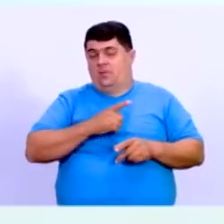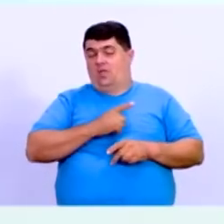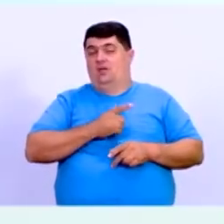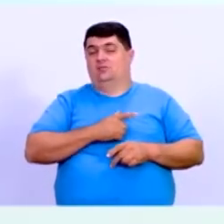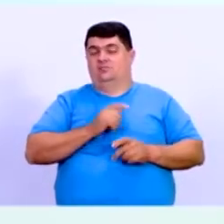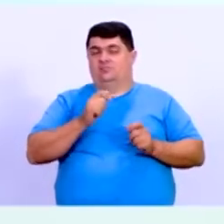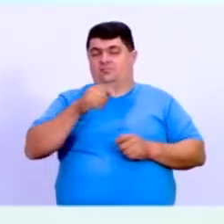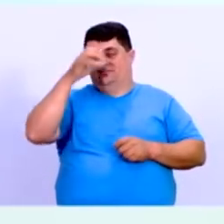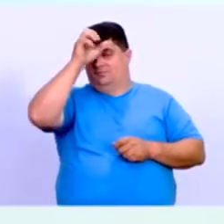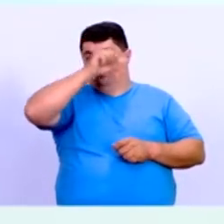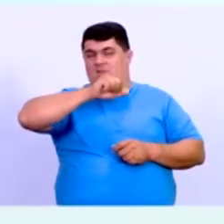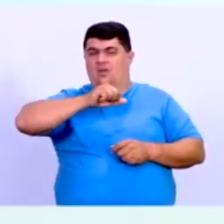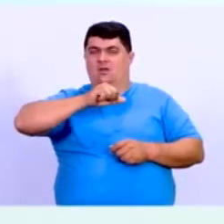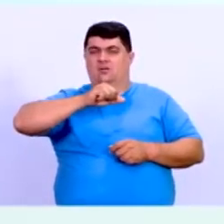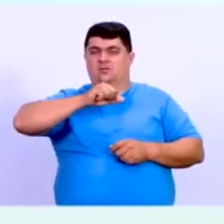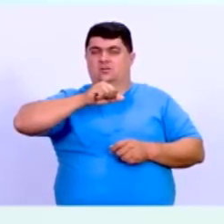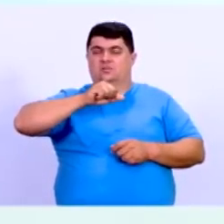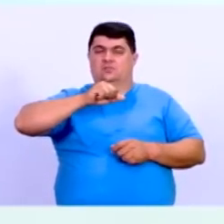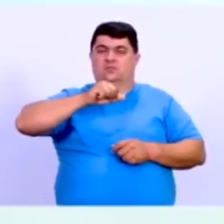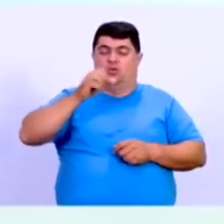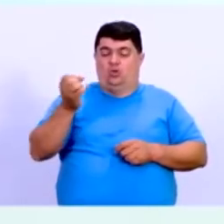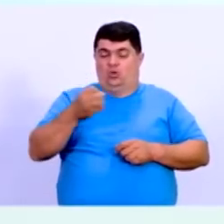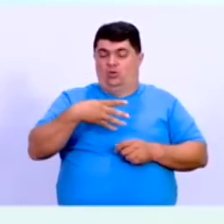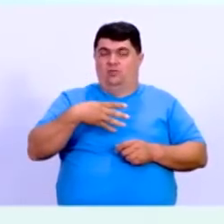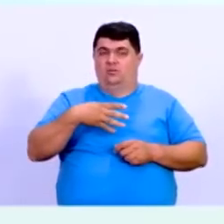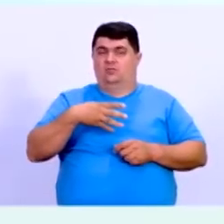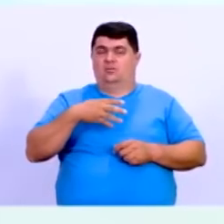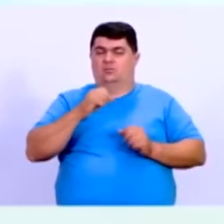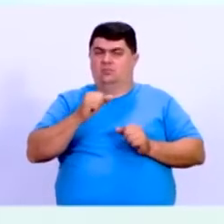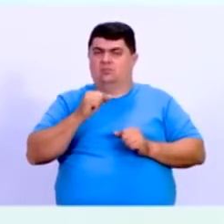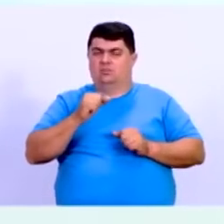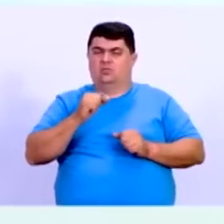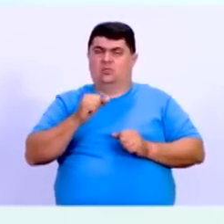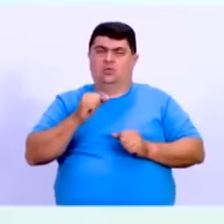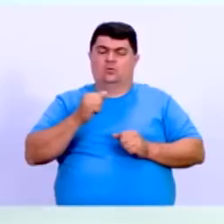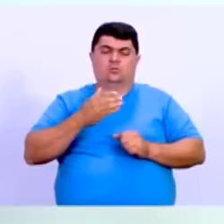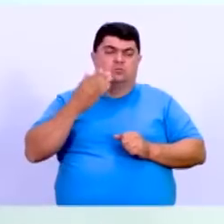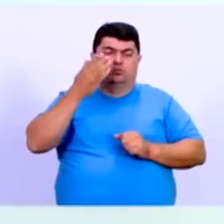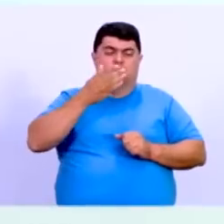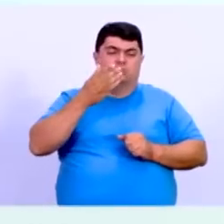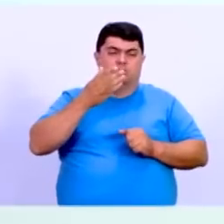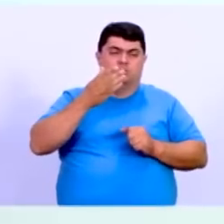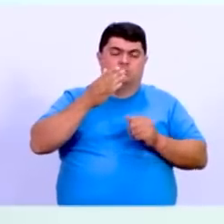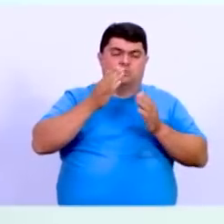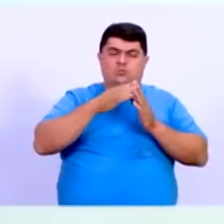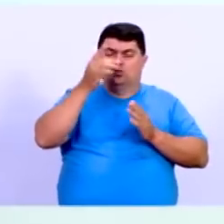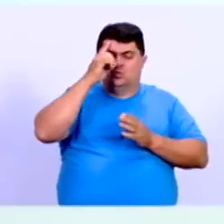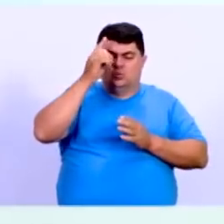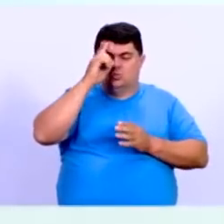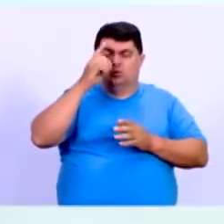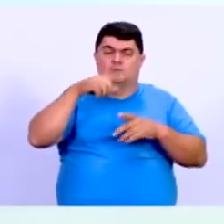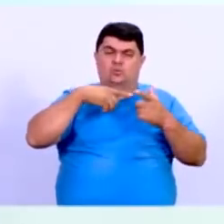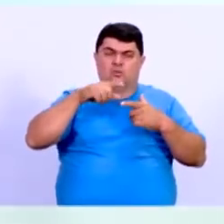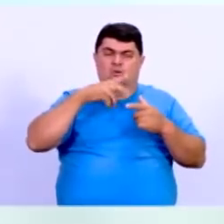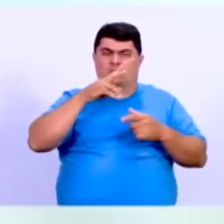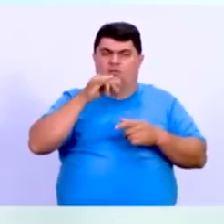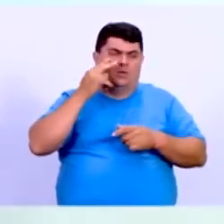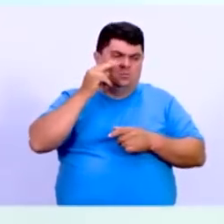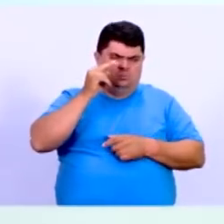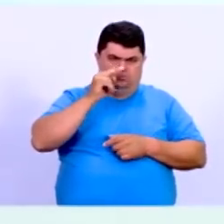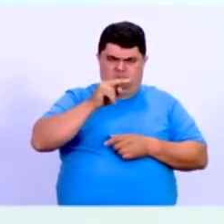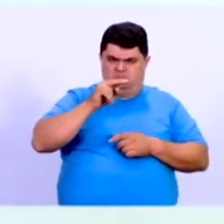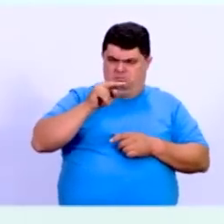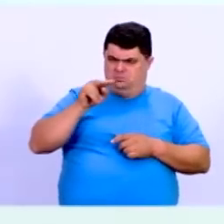aprende alguma coisa nova agora e você pode pegar essa situação e voltar para o teu dia a dia. E você consegue encontrar